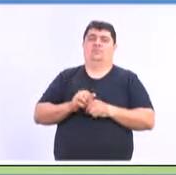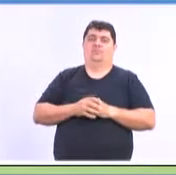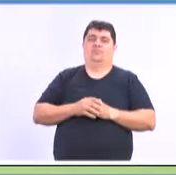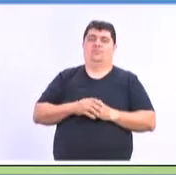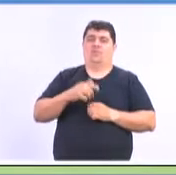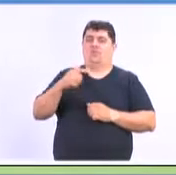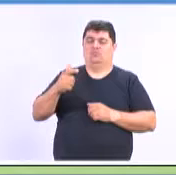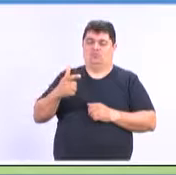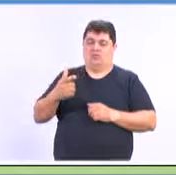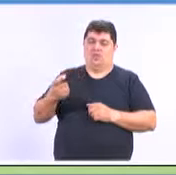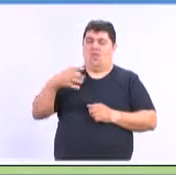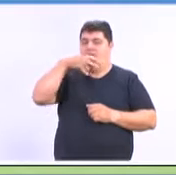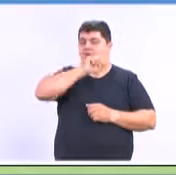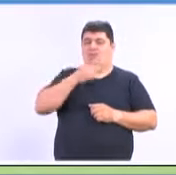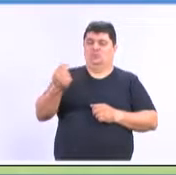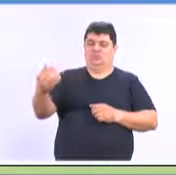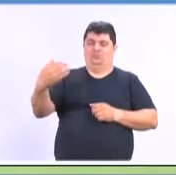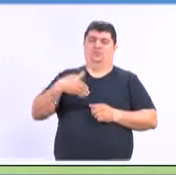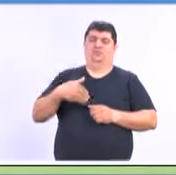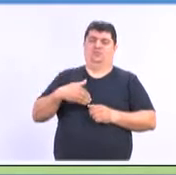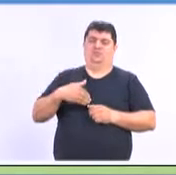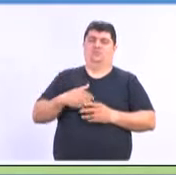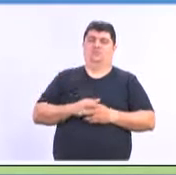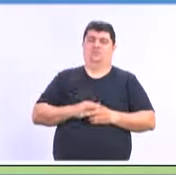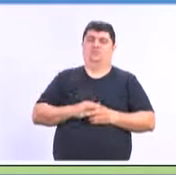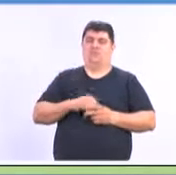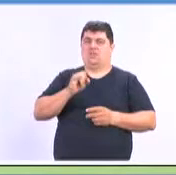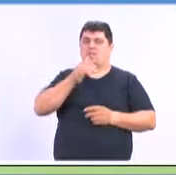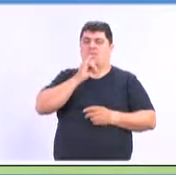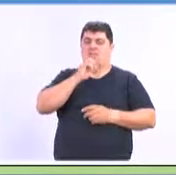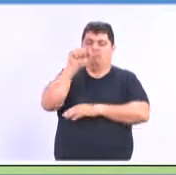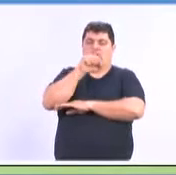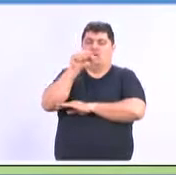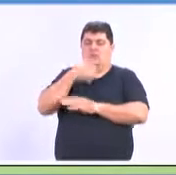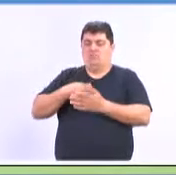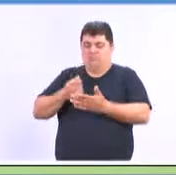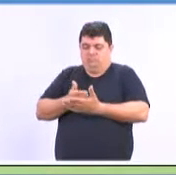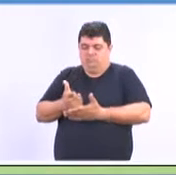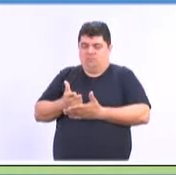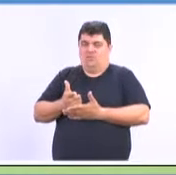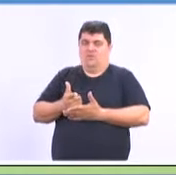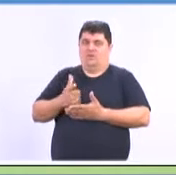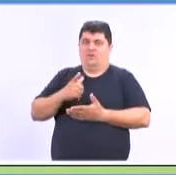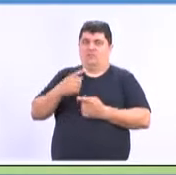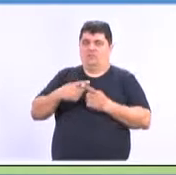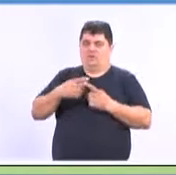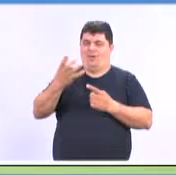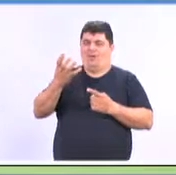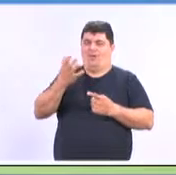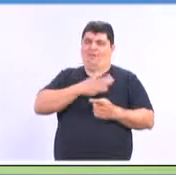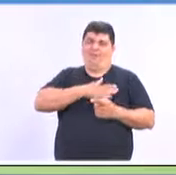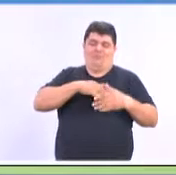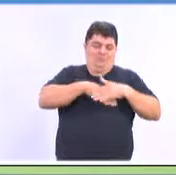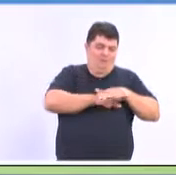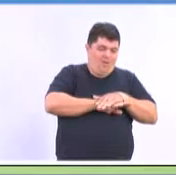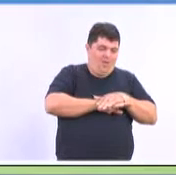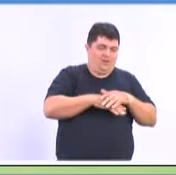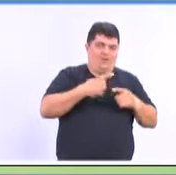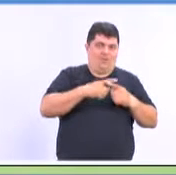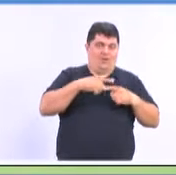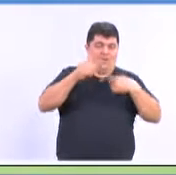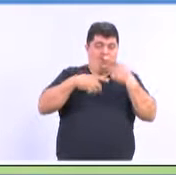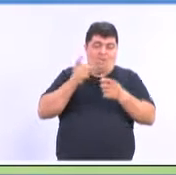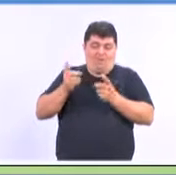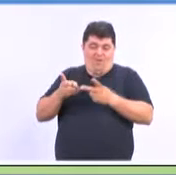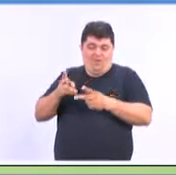a atividades operacionais da empresa. Se eu tiver um veículo que eu comprei ele como colecionador, como investimento, para eu vender mais